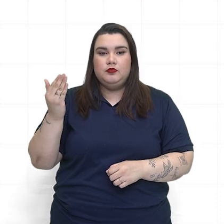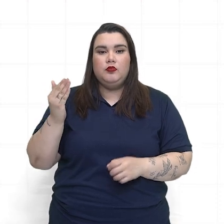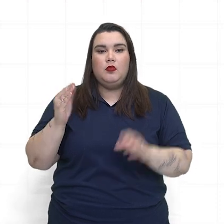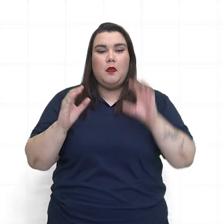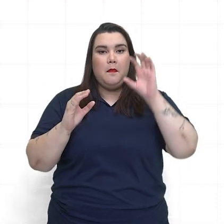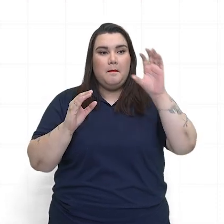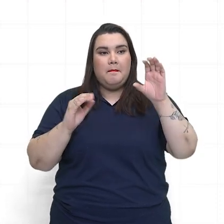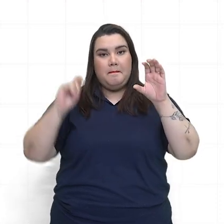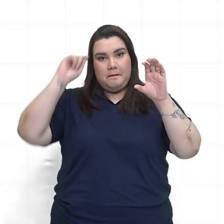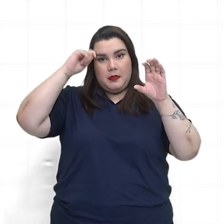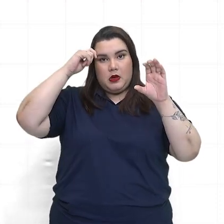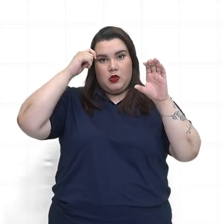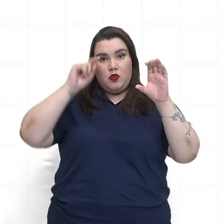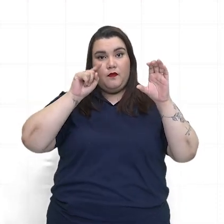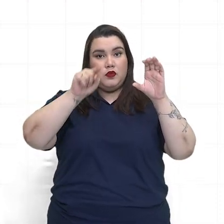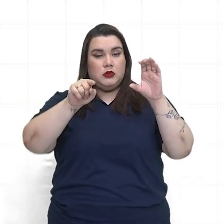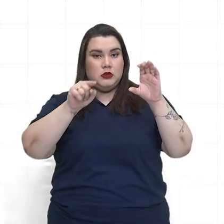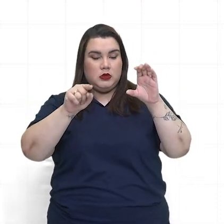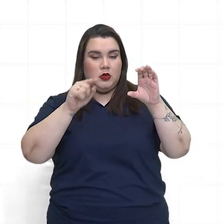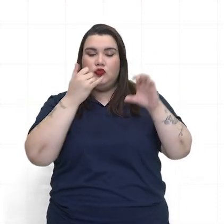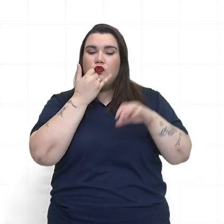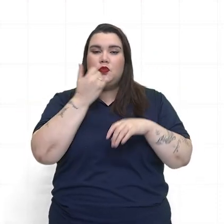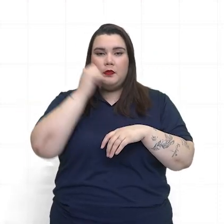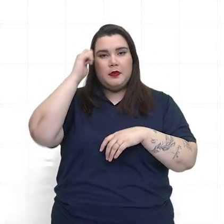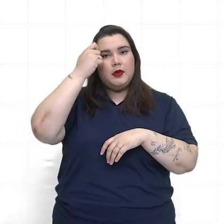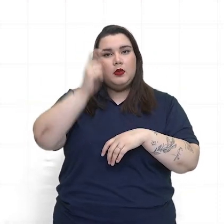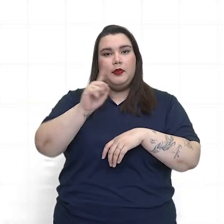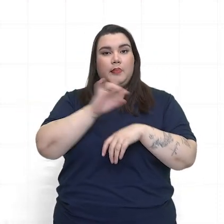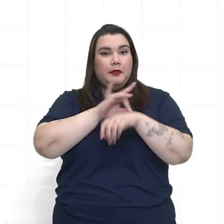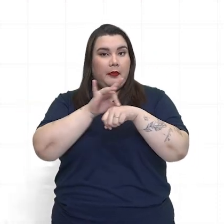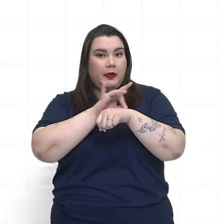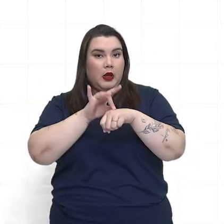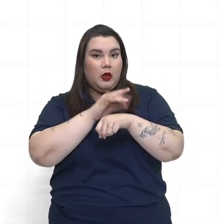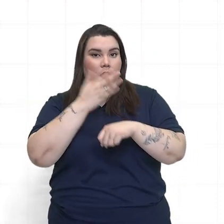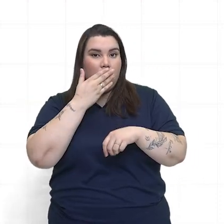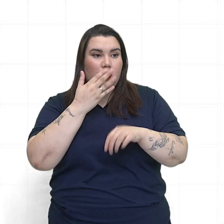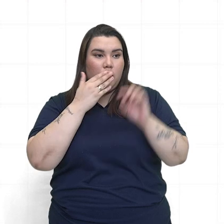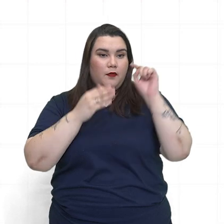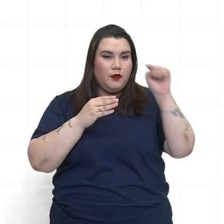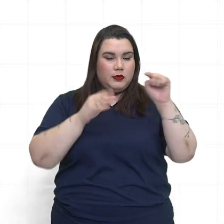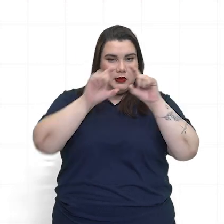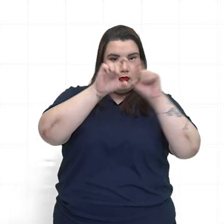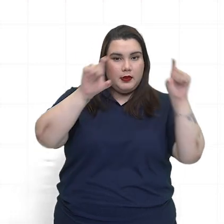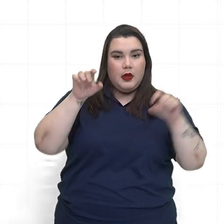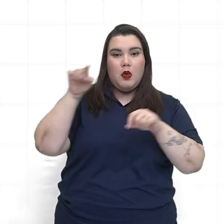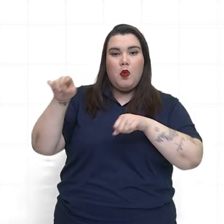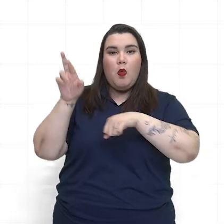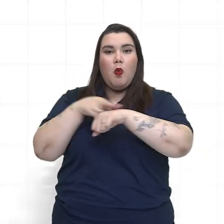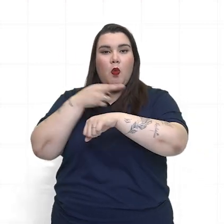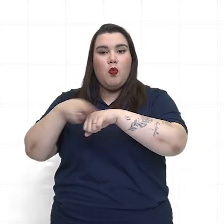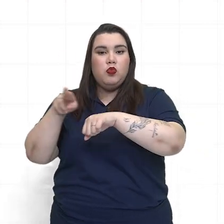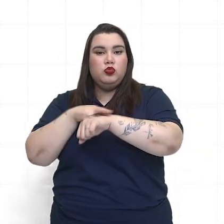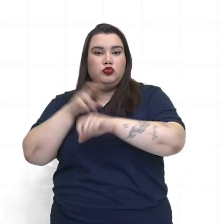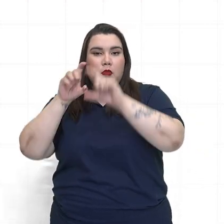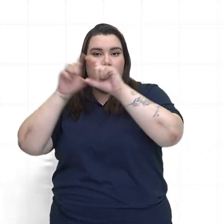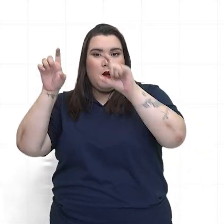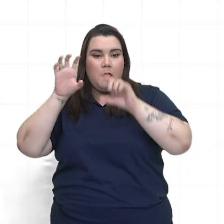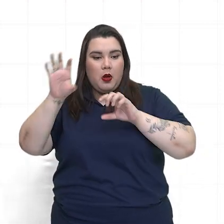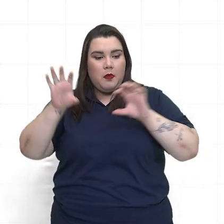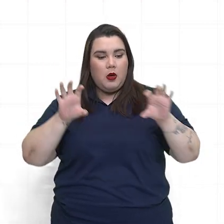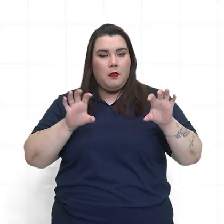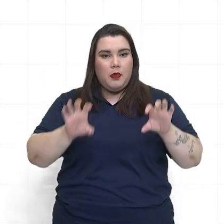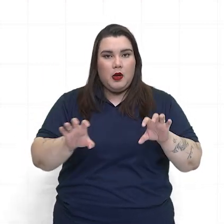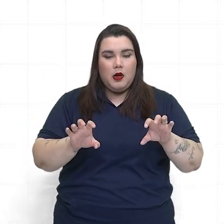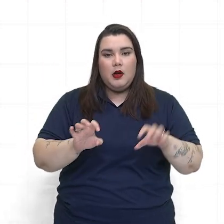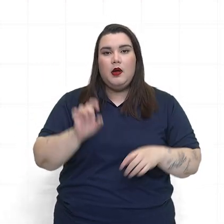preto, chamei de você, e que corresponde a uma parte, e as outras aqui em